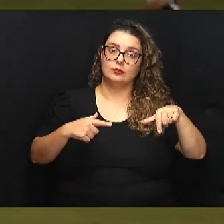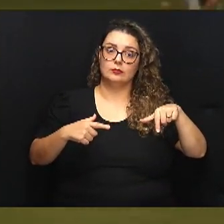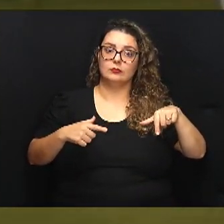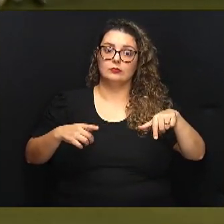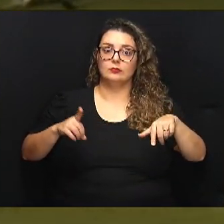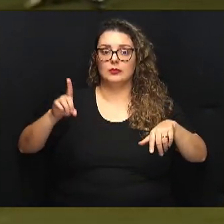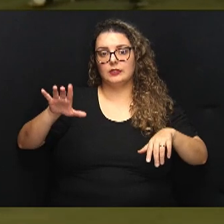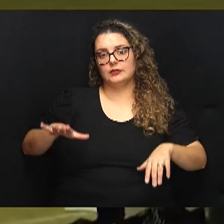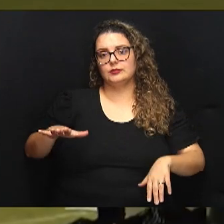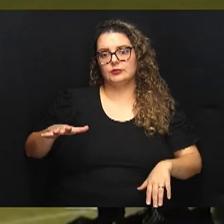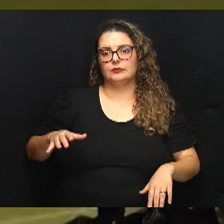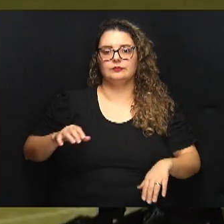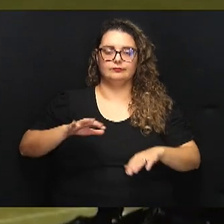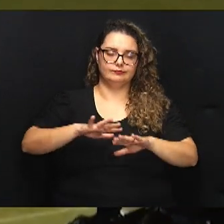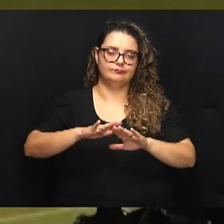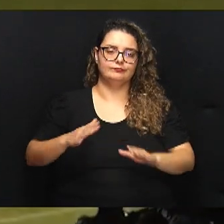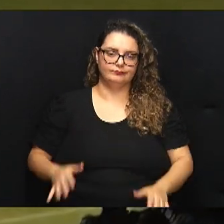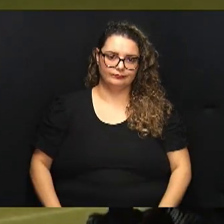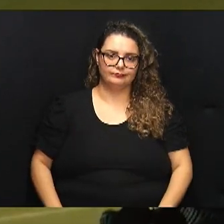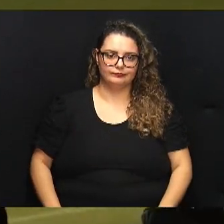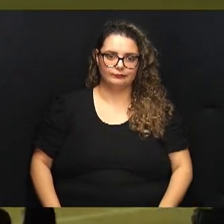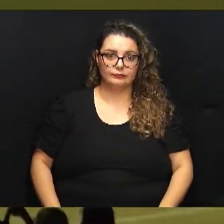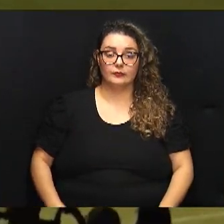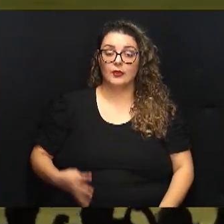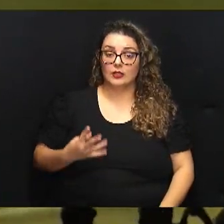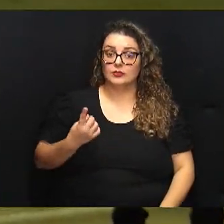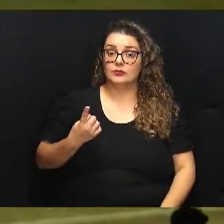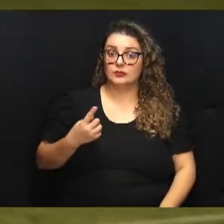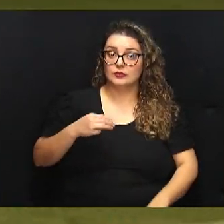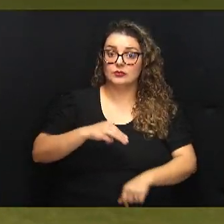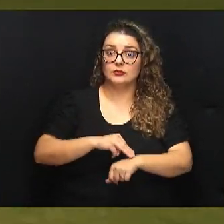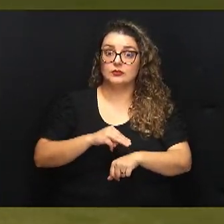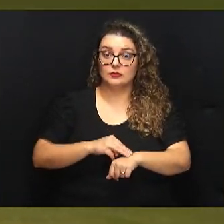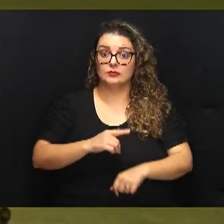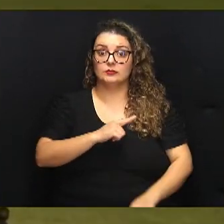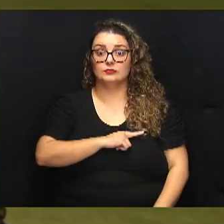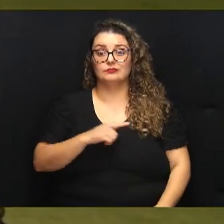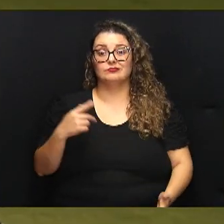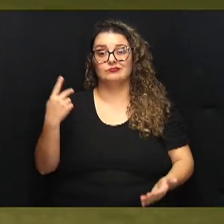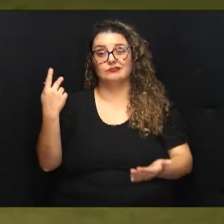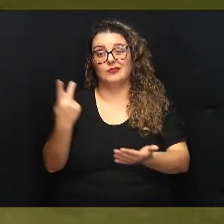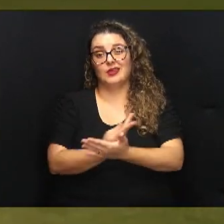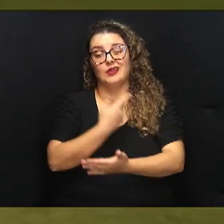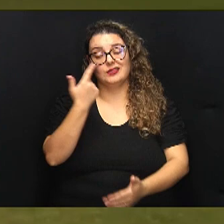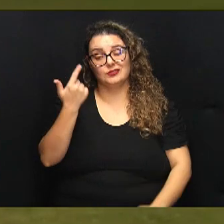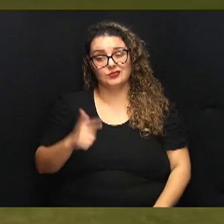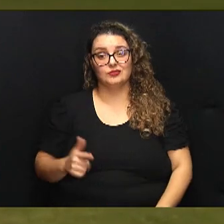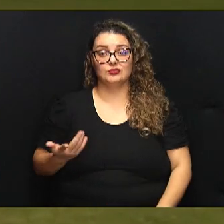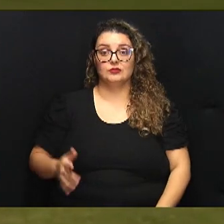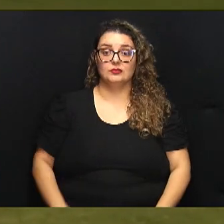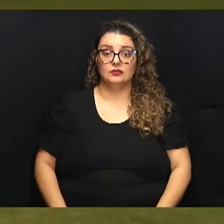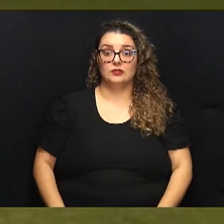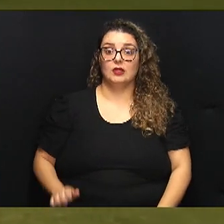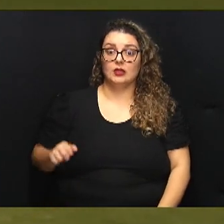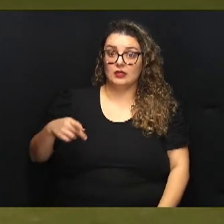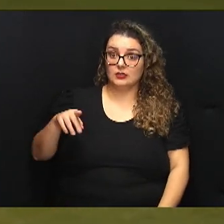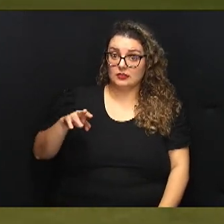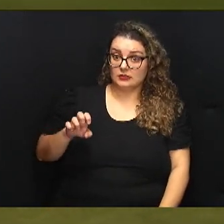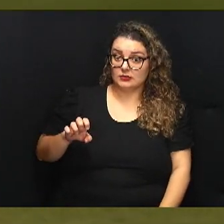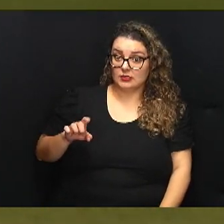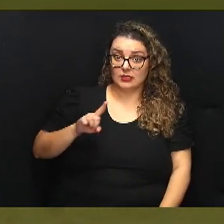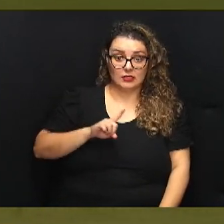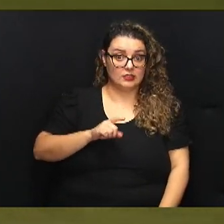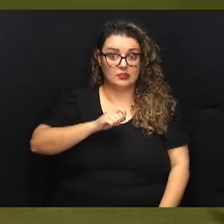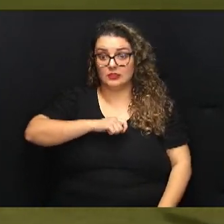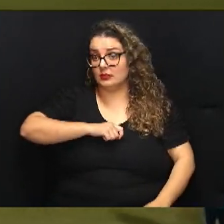do gol. Aos 41 minutos, o Bugre saiu jogando errado de novo. E aí André, que não foi